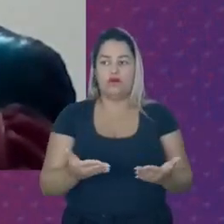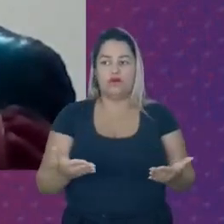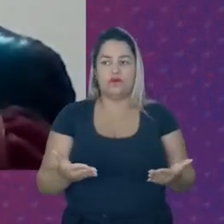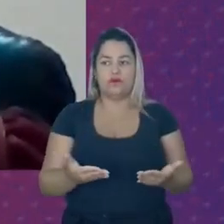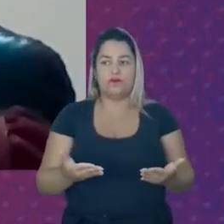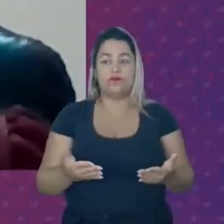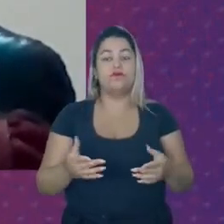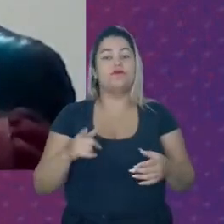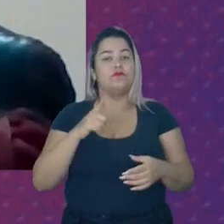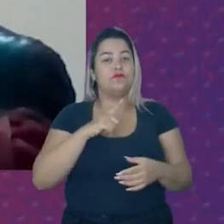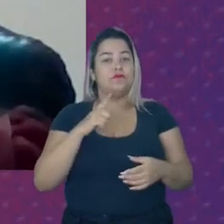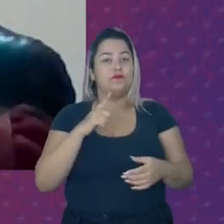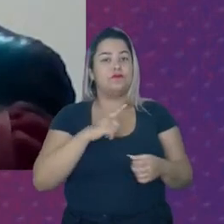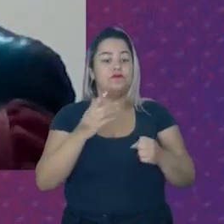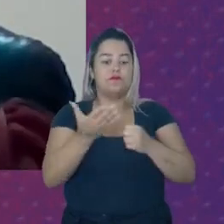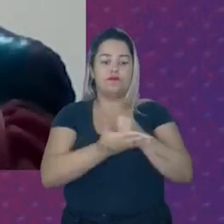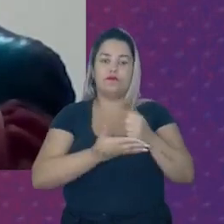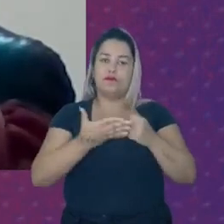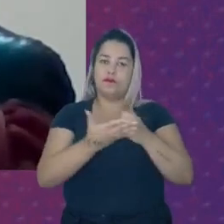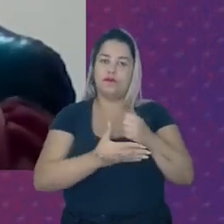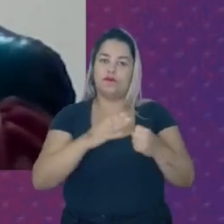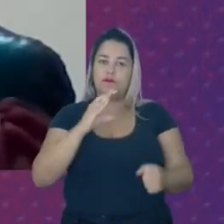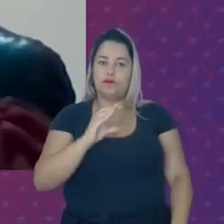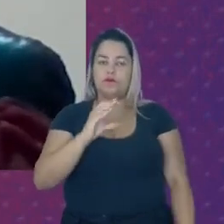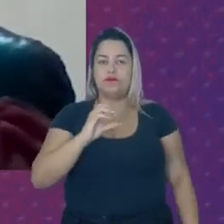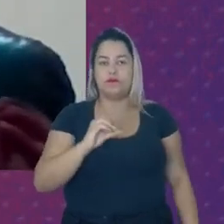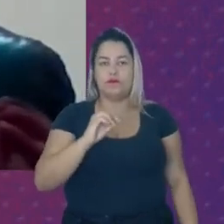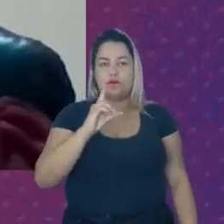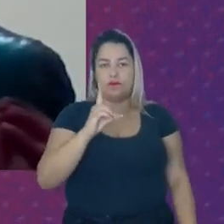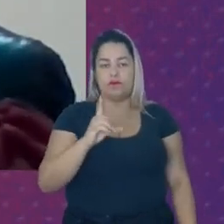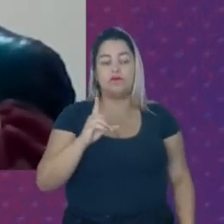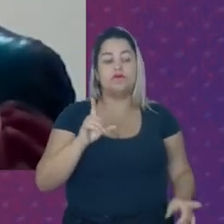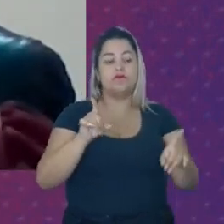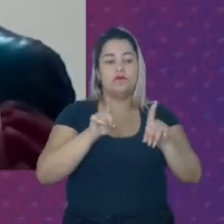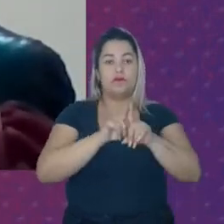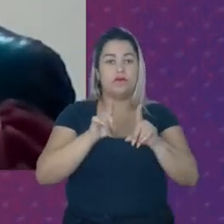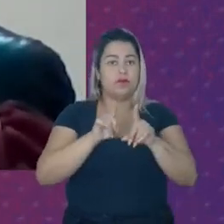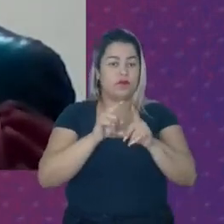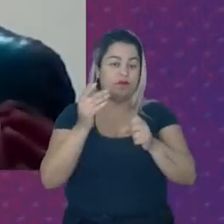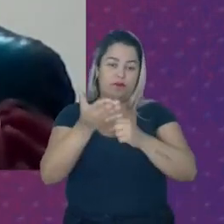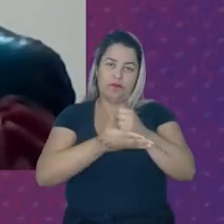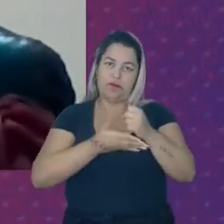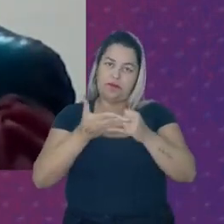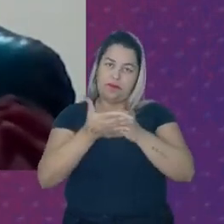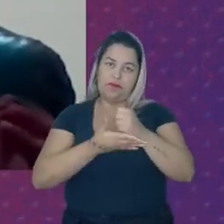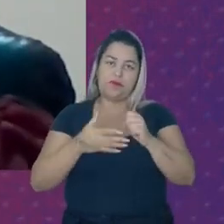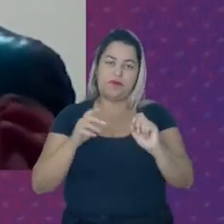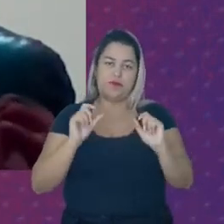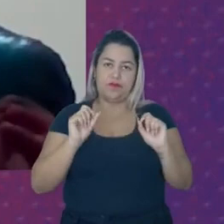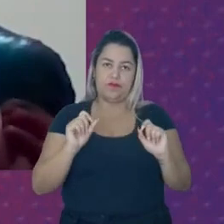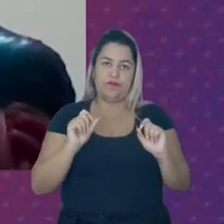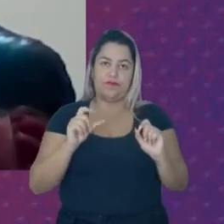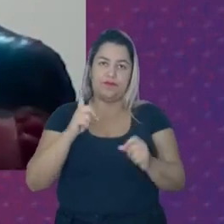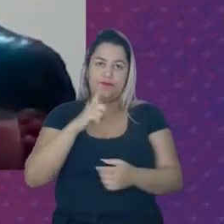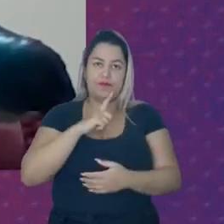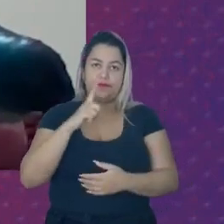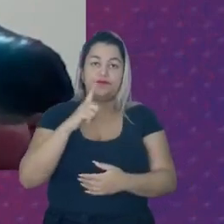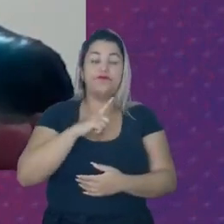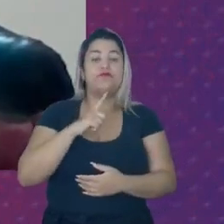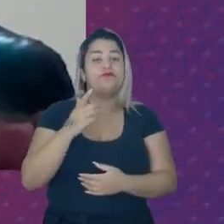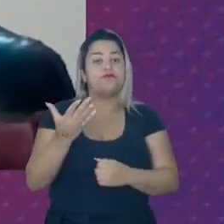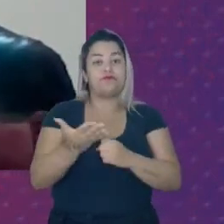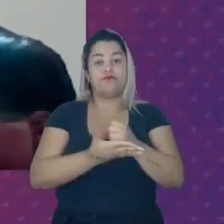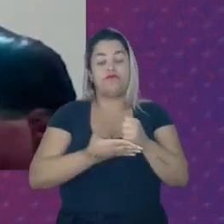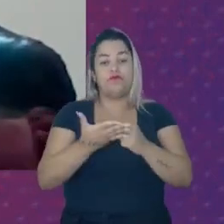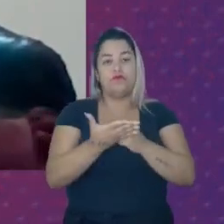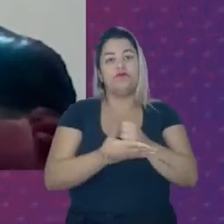base que nós temos do cadastro único, ela já não é uma base em que a gente tenha ela enquanto uma base